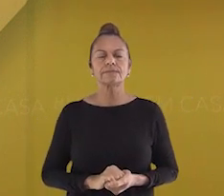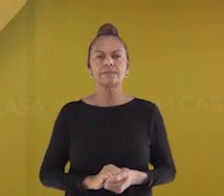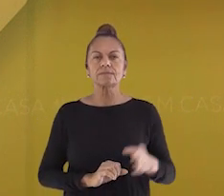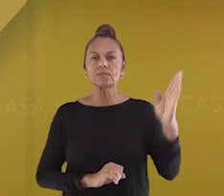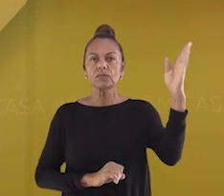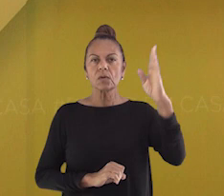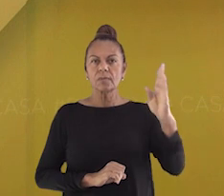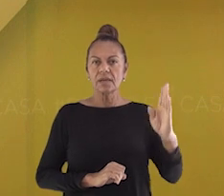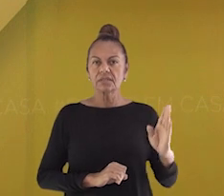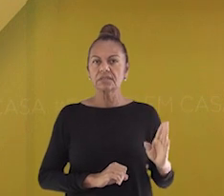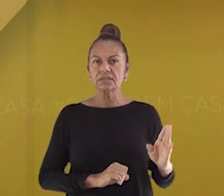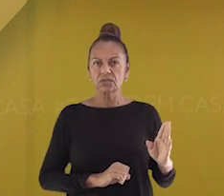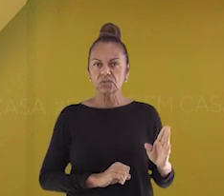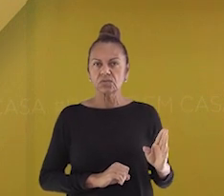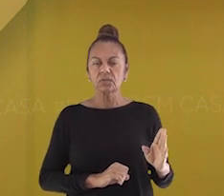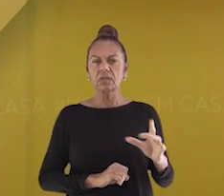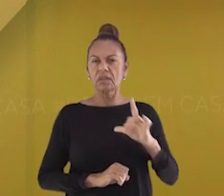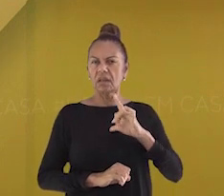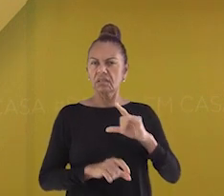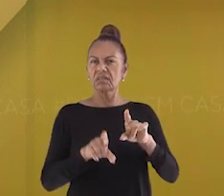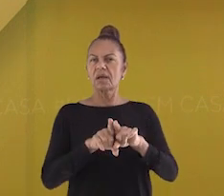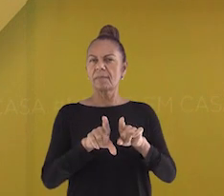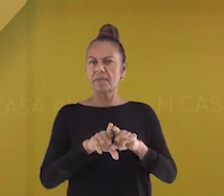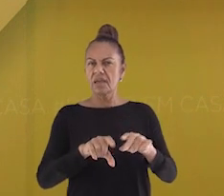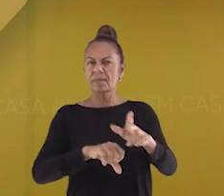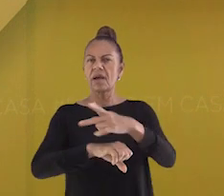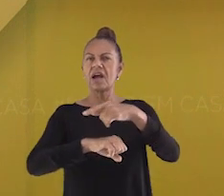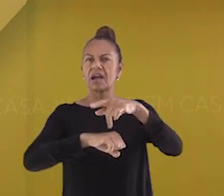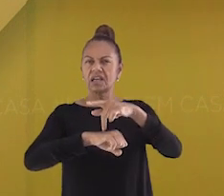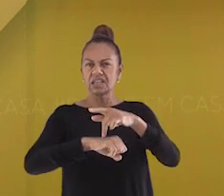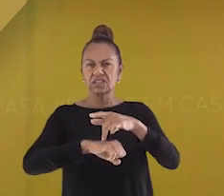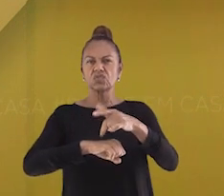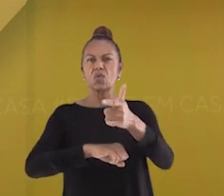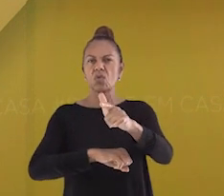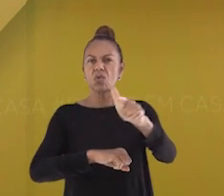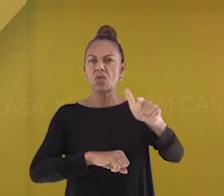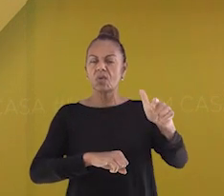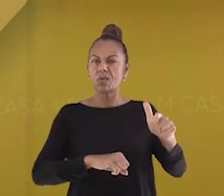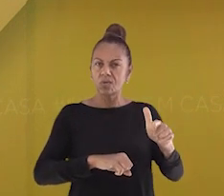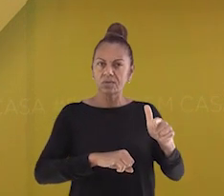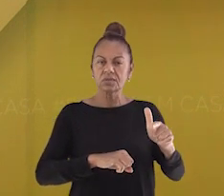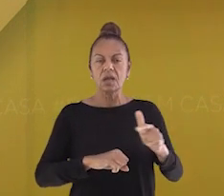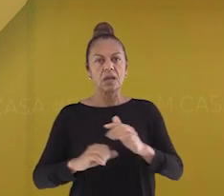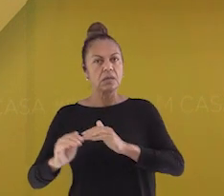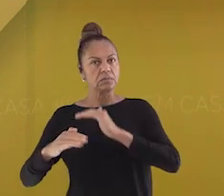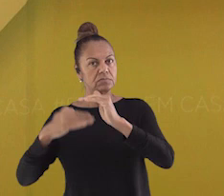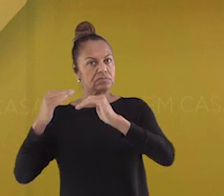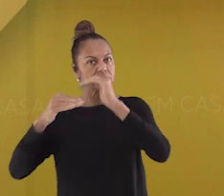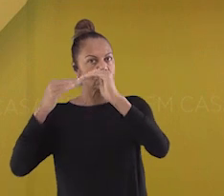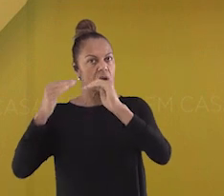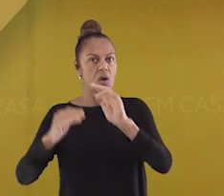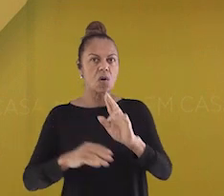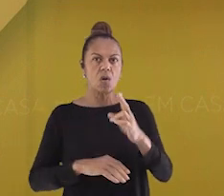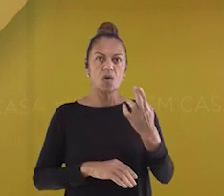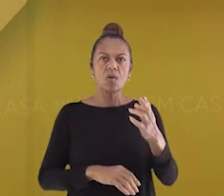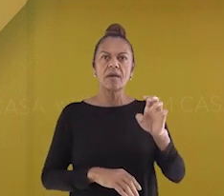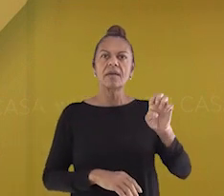seja, os ganhos. O Brasil, assim como outros países classificados